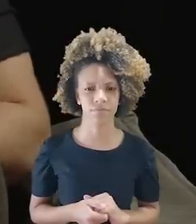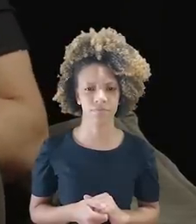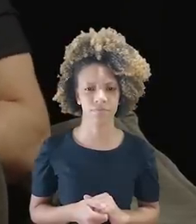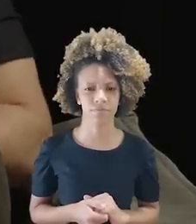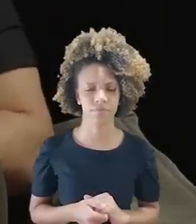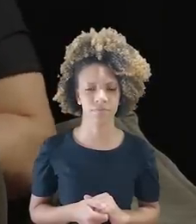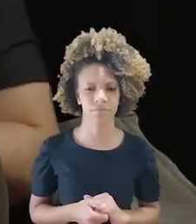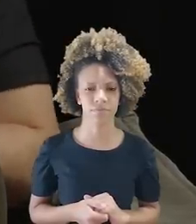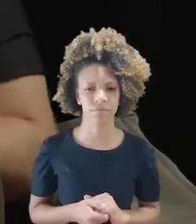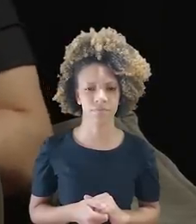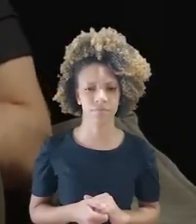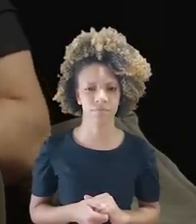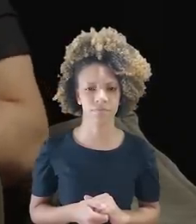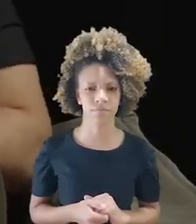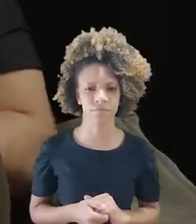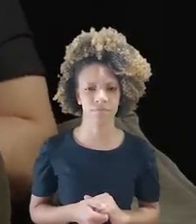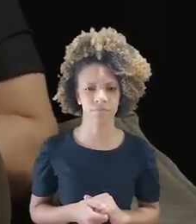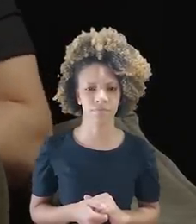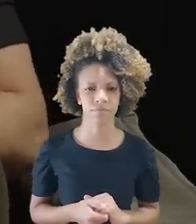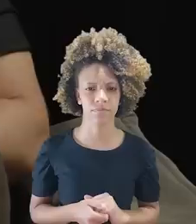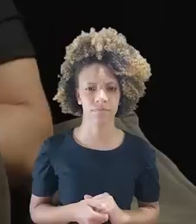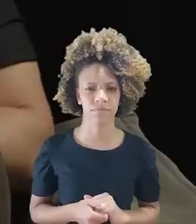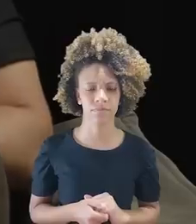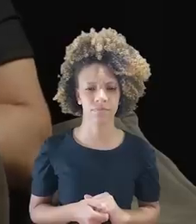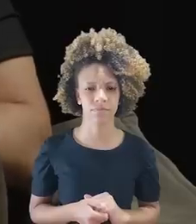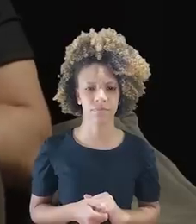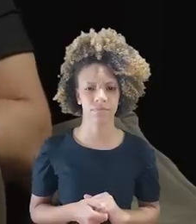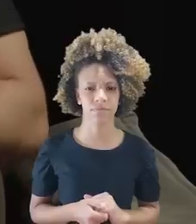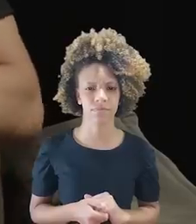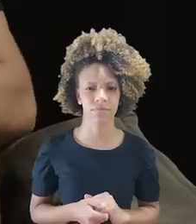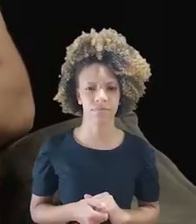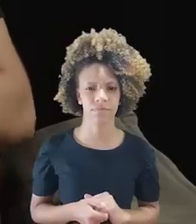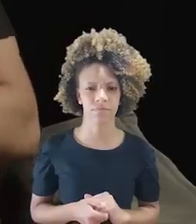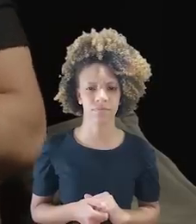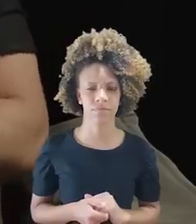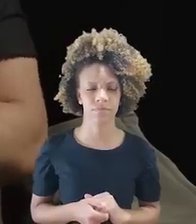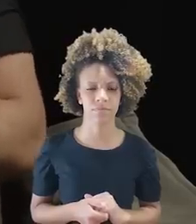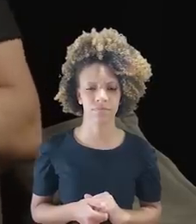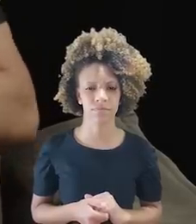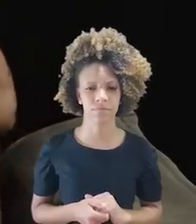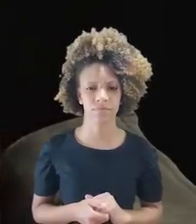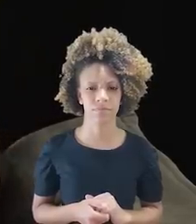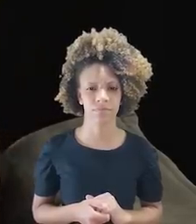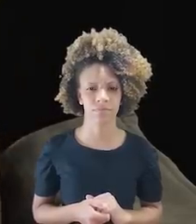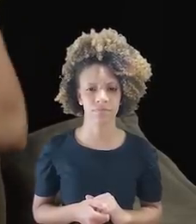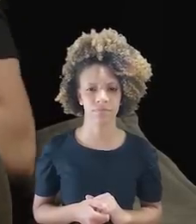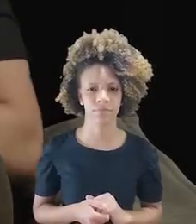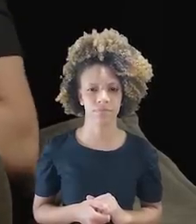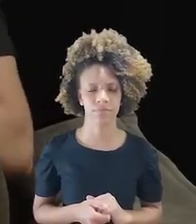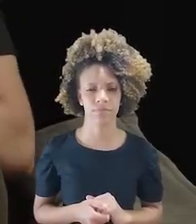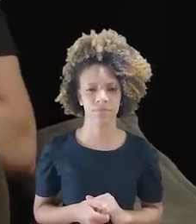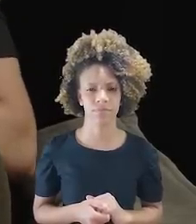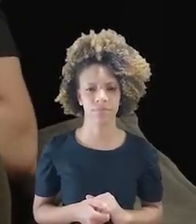você que era bastidor do SBT você que entrou no programa pequenininho da Band e virou a maior do